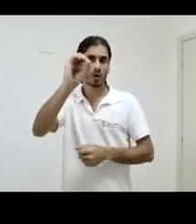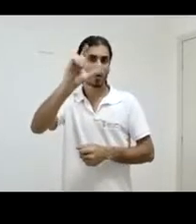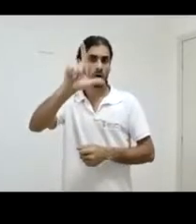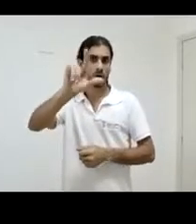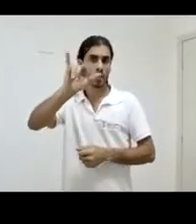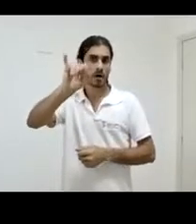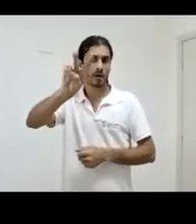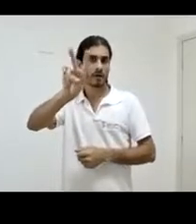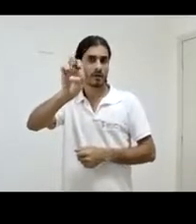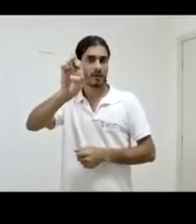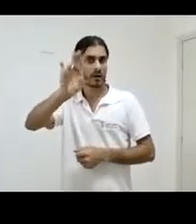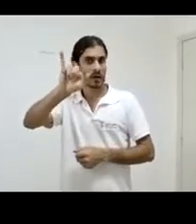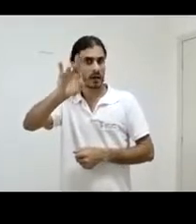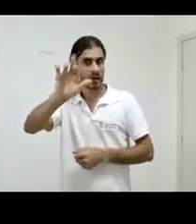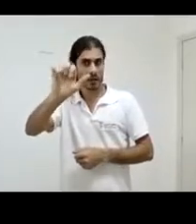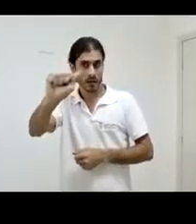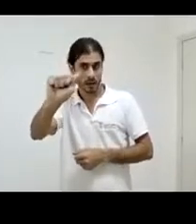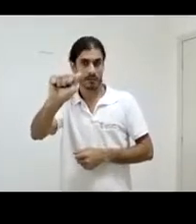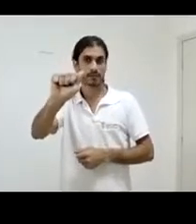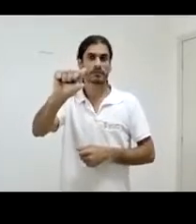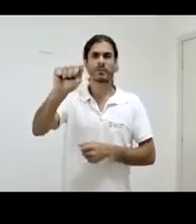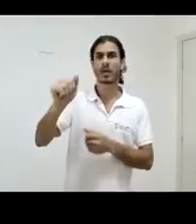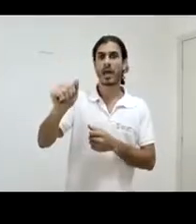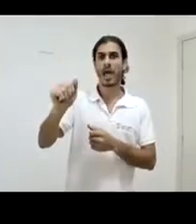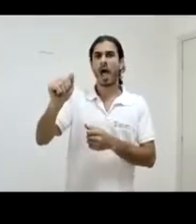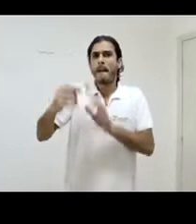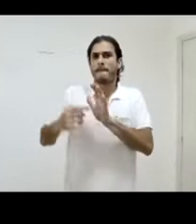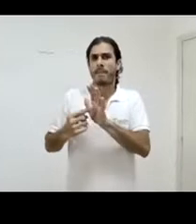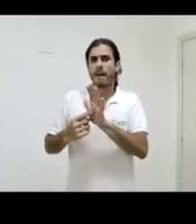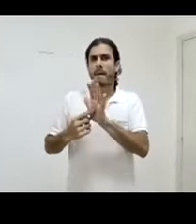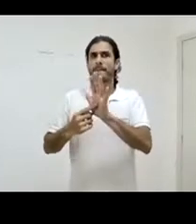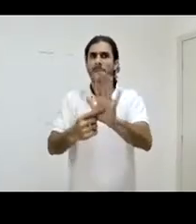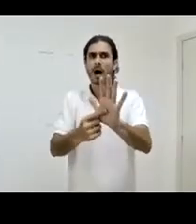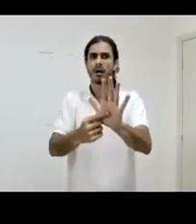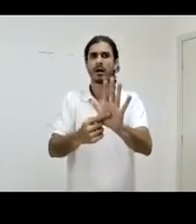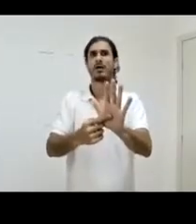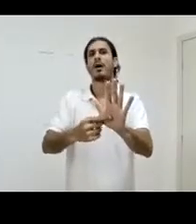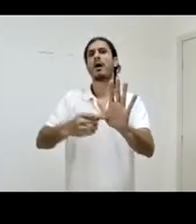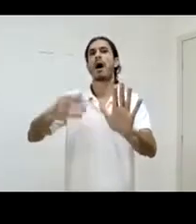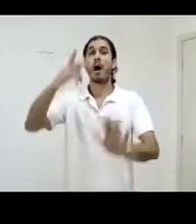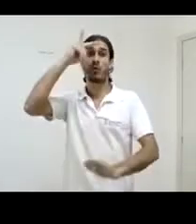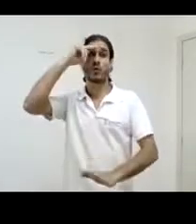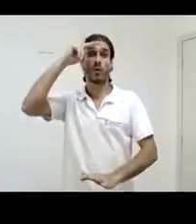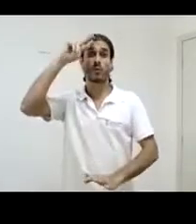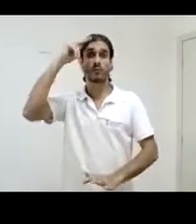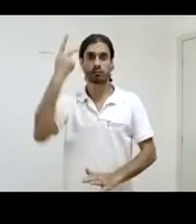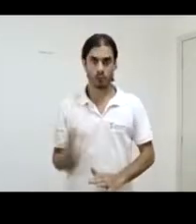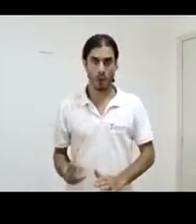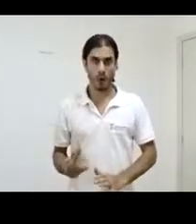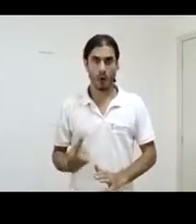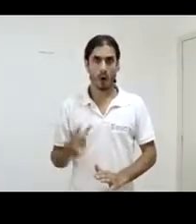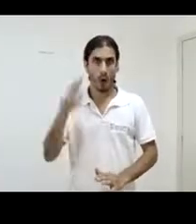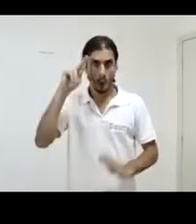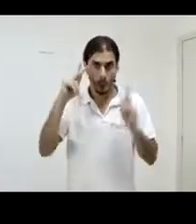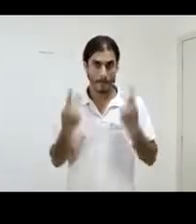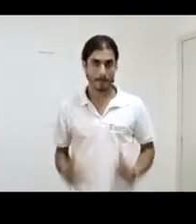que o homem, ele é um ser histórico que vai se apropriar de instrumentos com